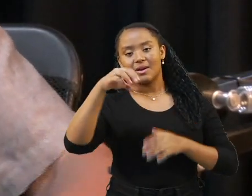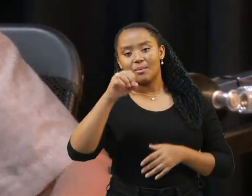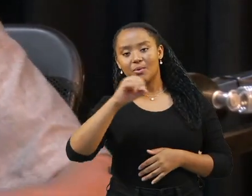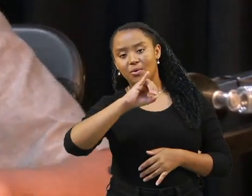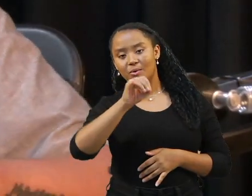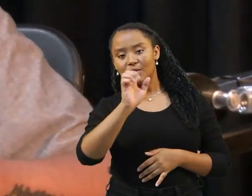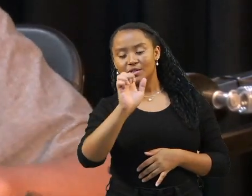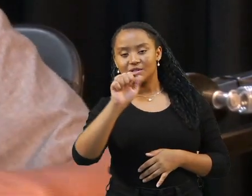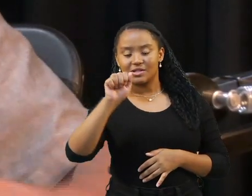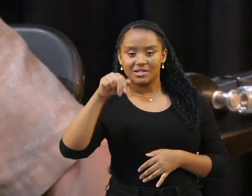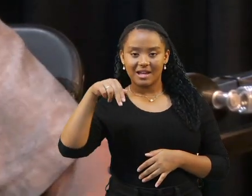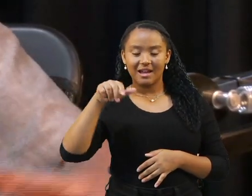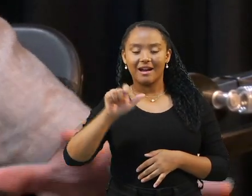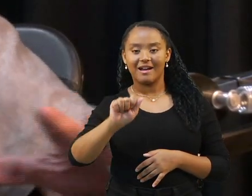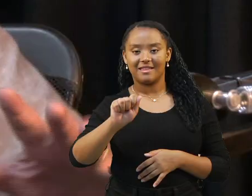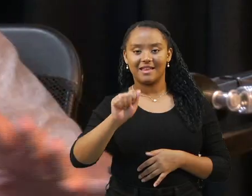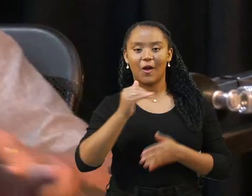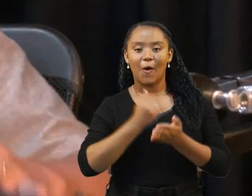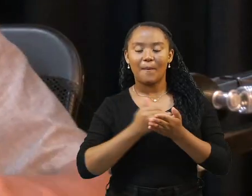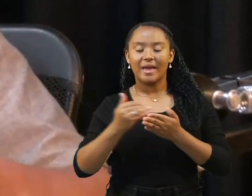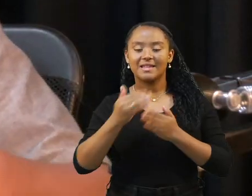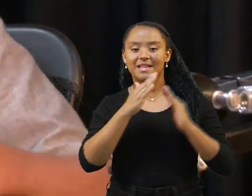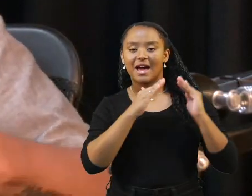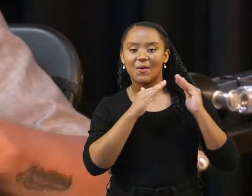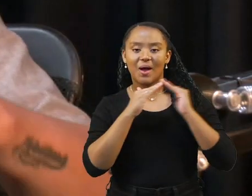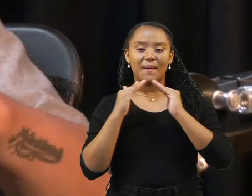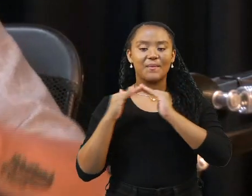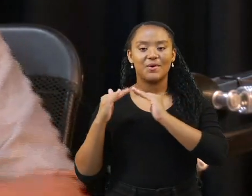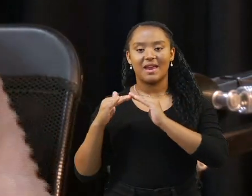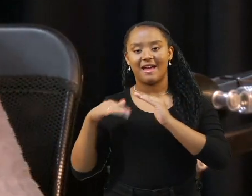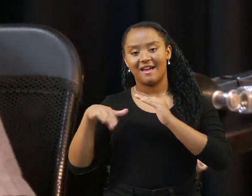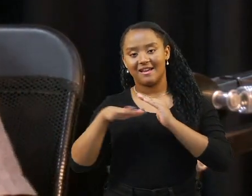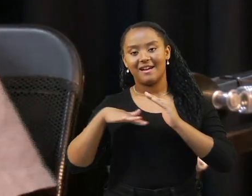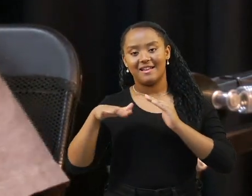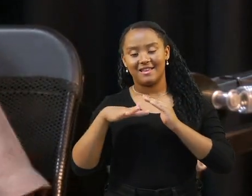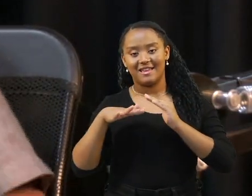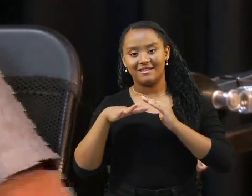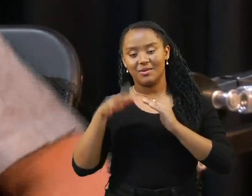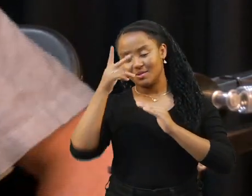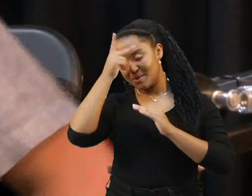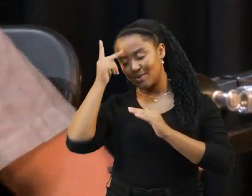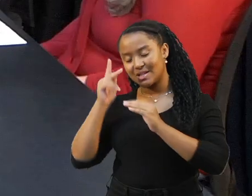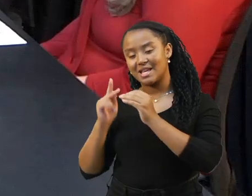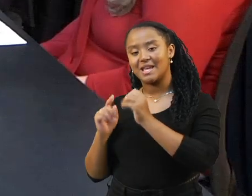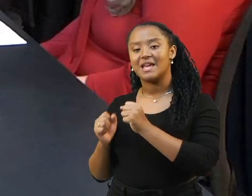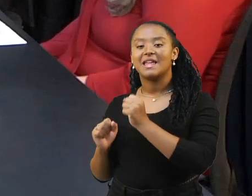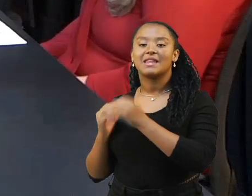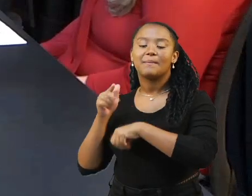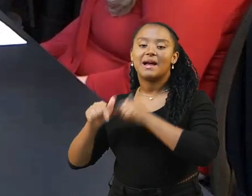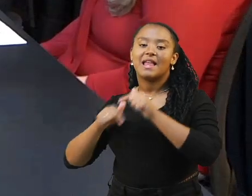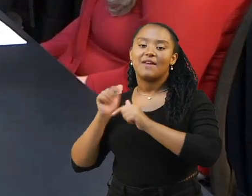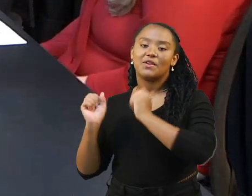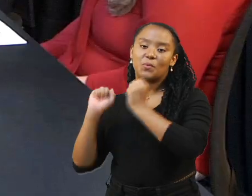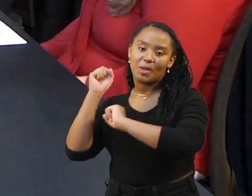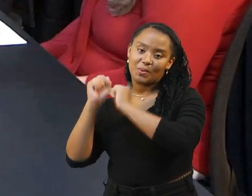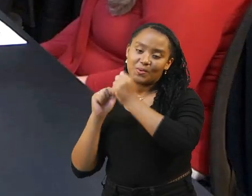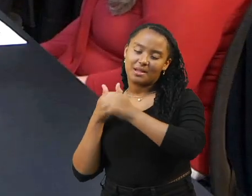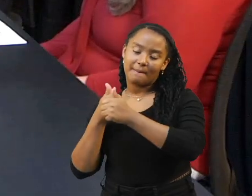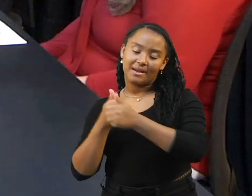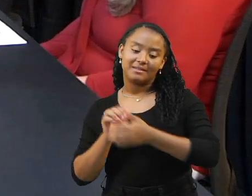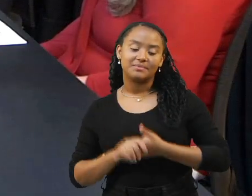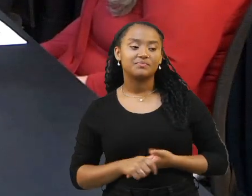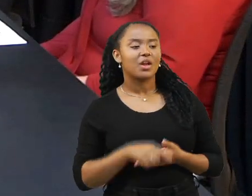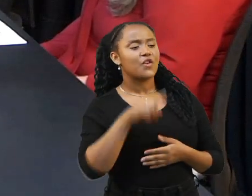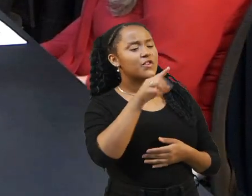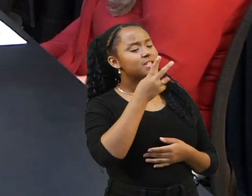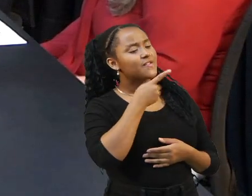a morar, a montar seus comércios e tal, e ali virou Vila Operária e foi subindo ali para ali acima. Professora Geni, a senhora falou há pouco, né, do seu